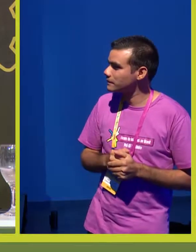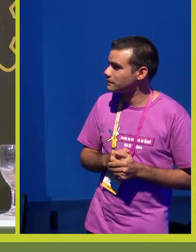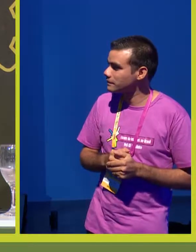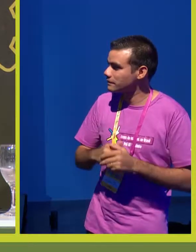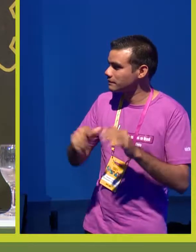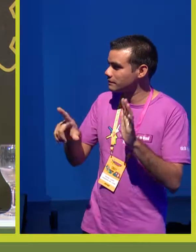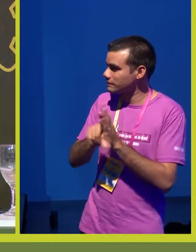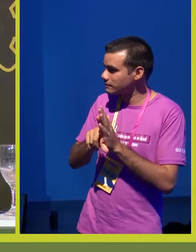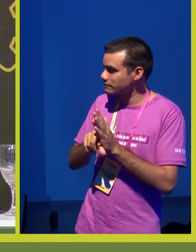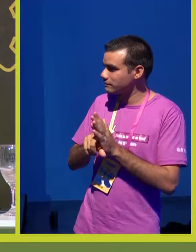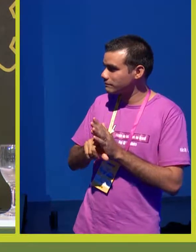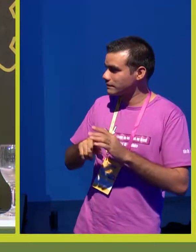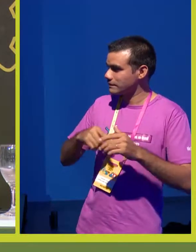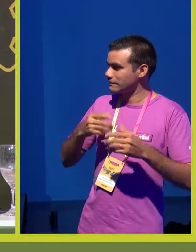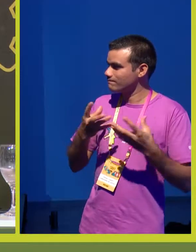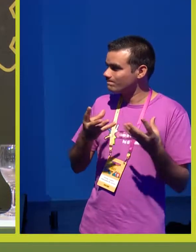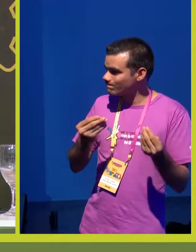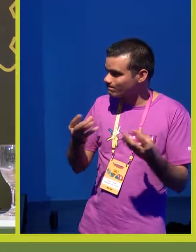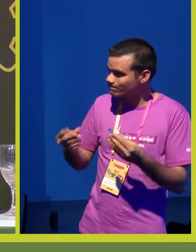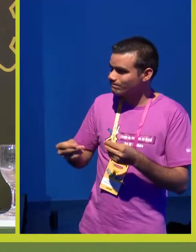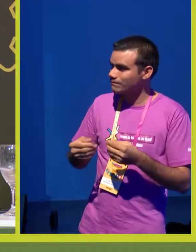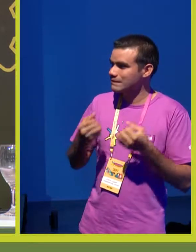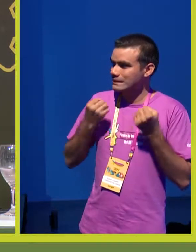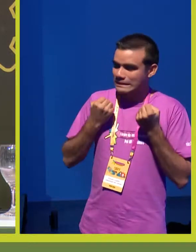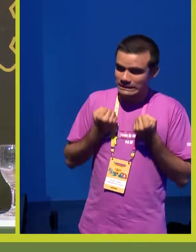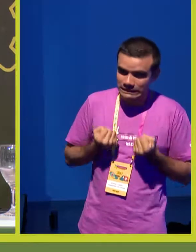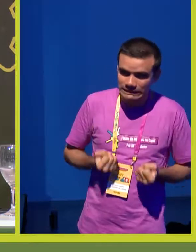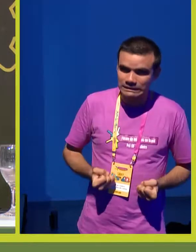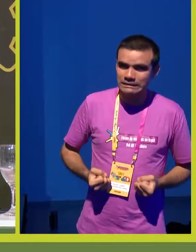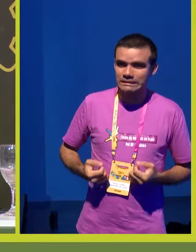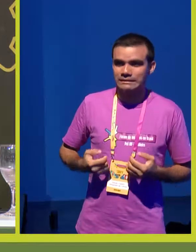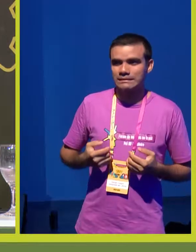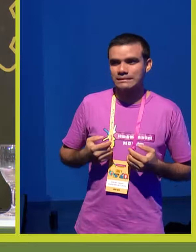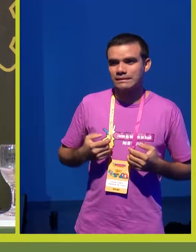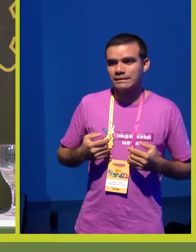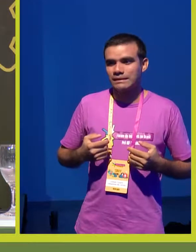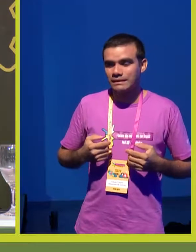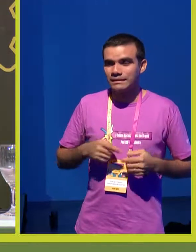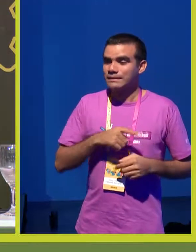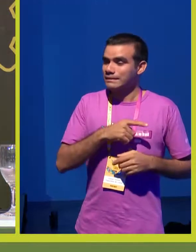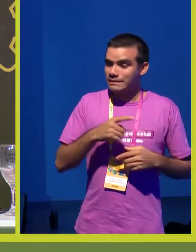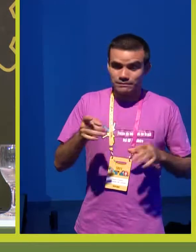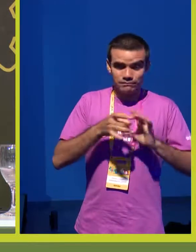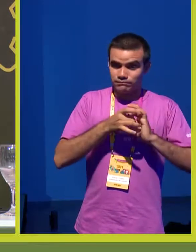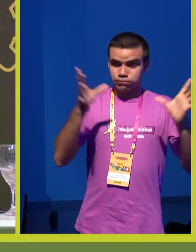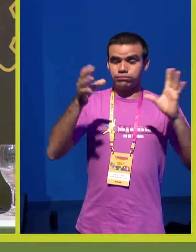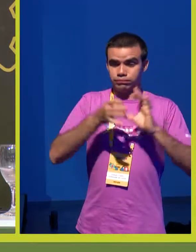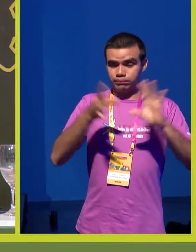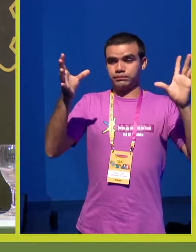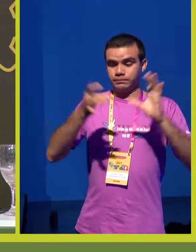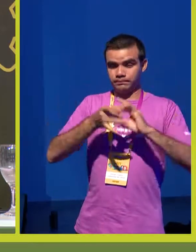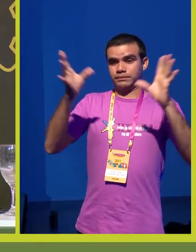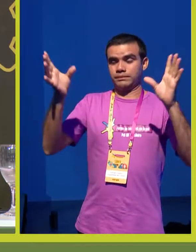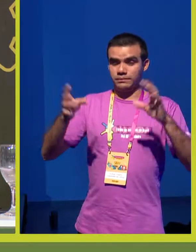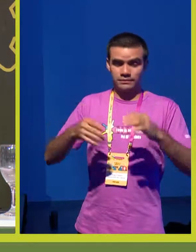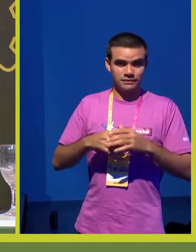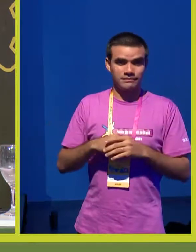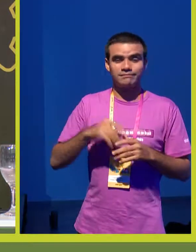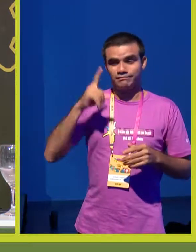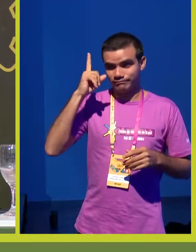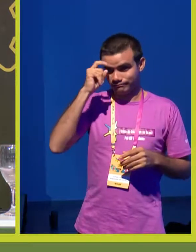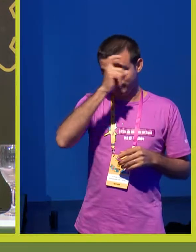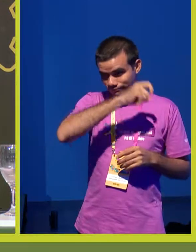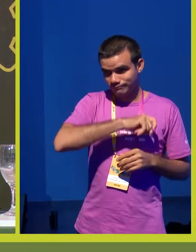no legislativo em relação a isso também é de gato e rato, porque eles pipocam a cada segundo e é difícil